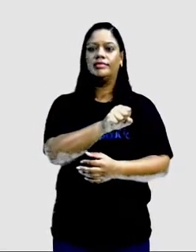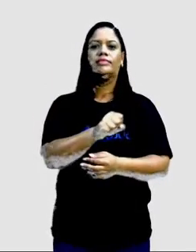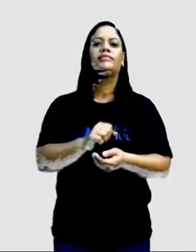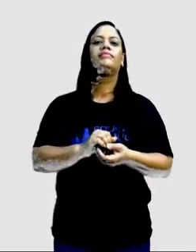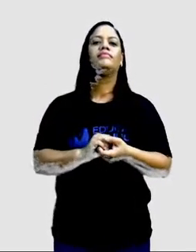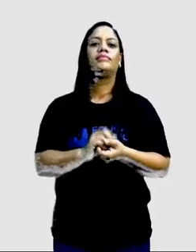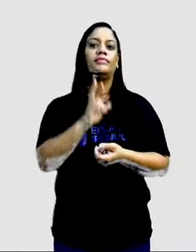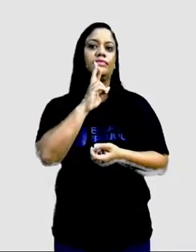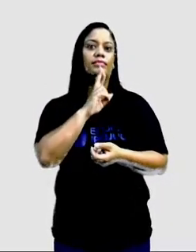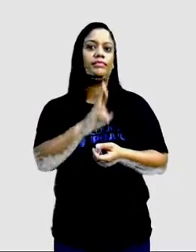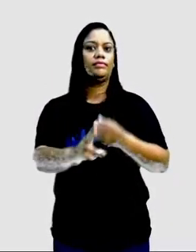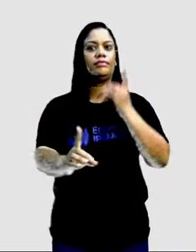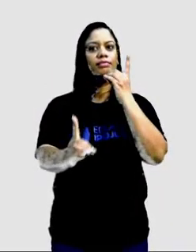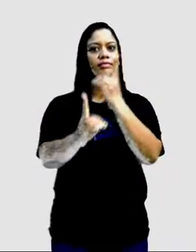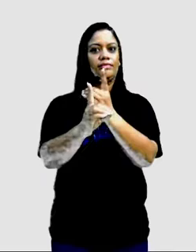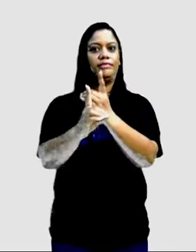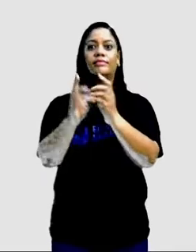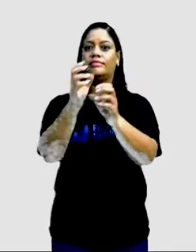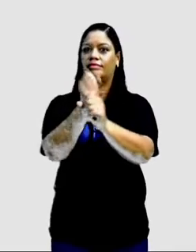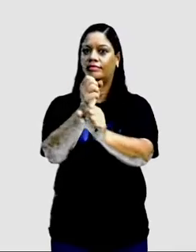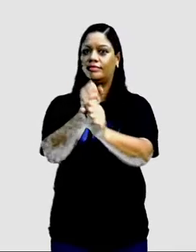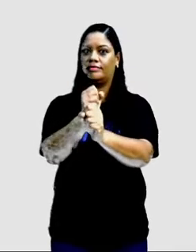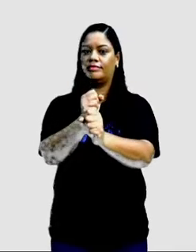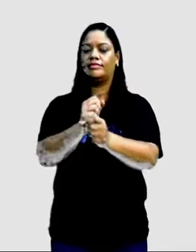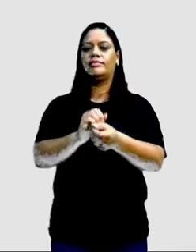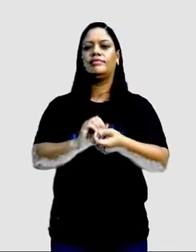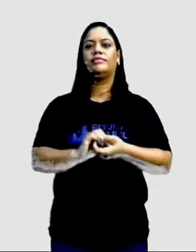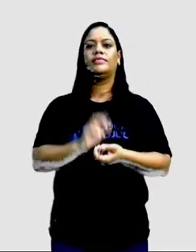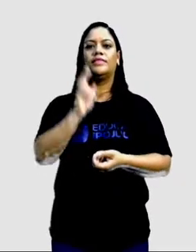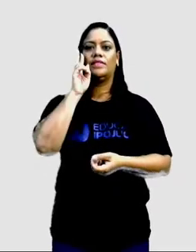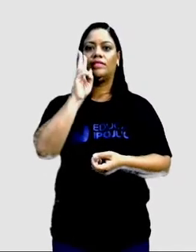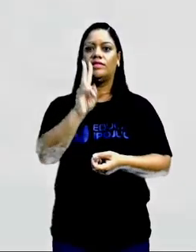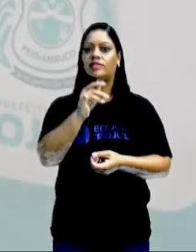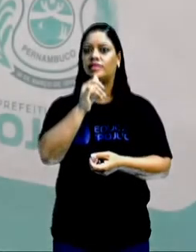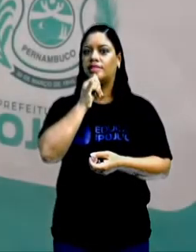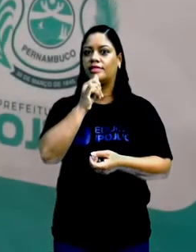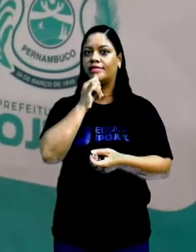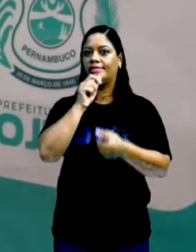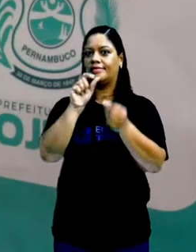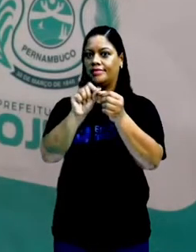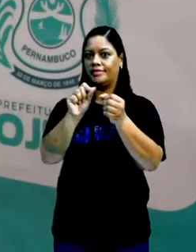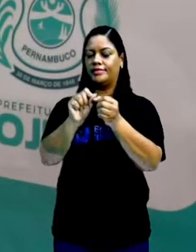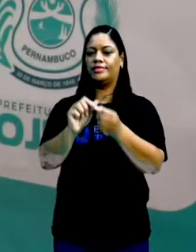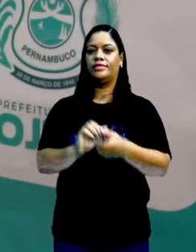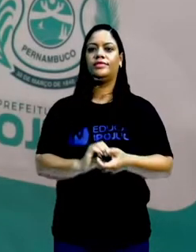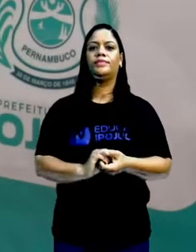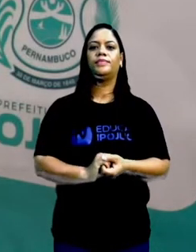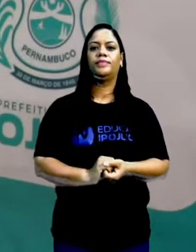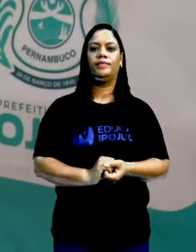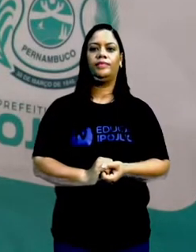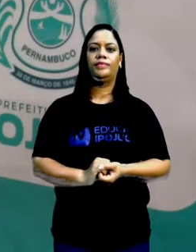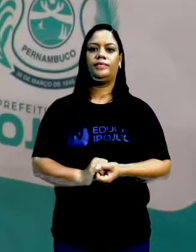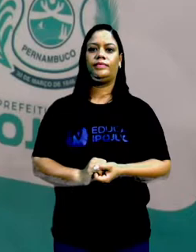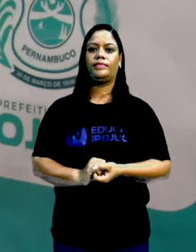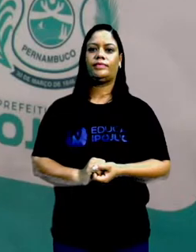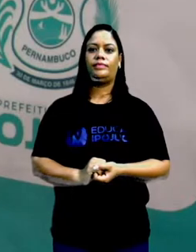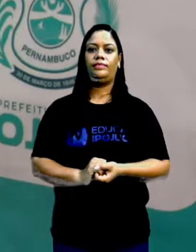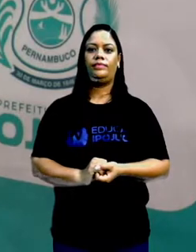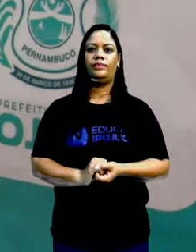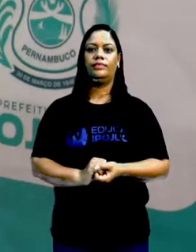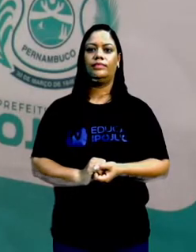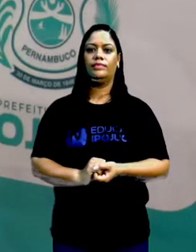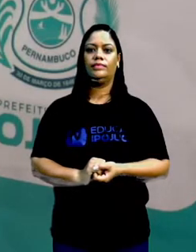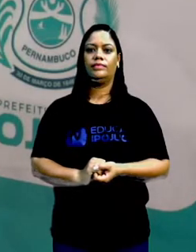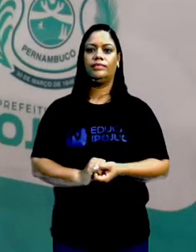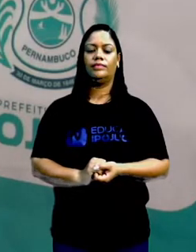resolver uma adição. Veja aqui o exemplo que eu coloquei. Ó, eu